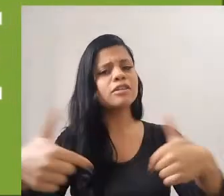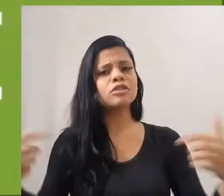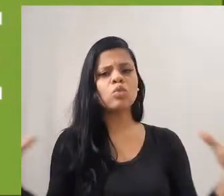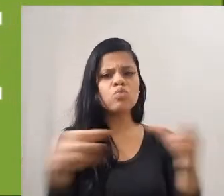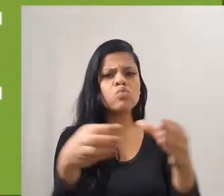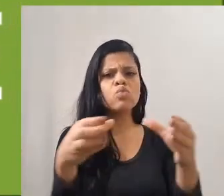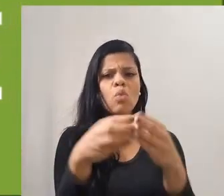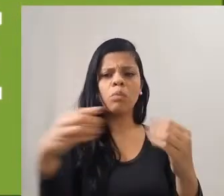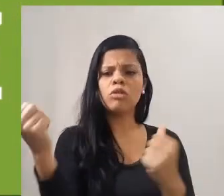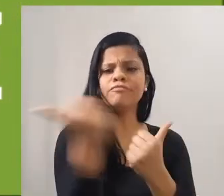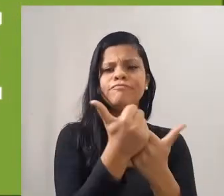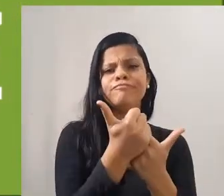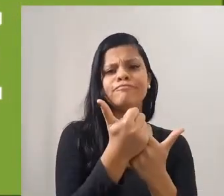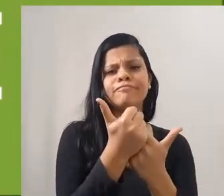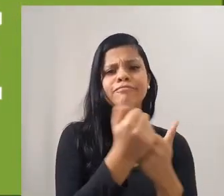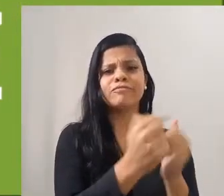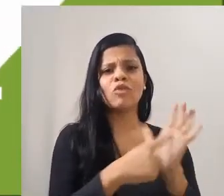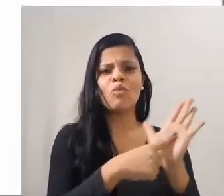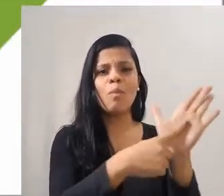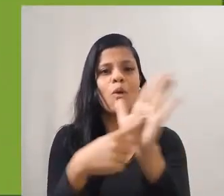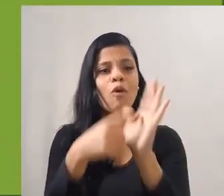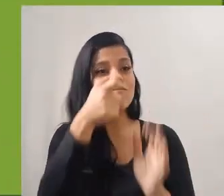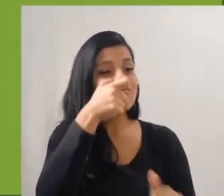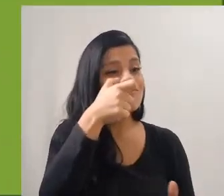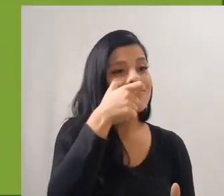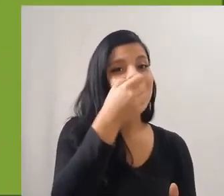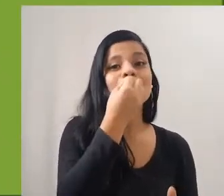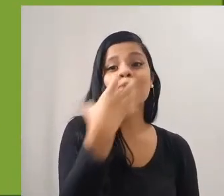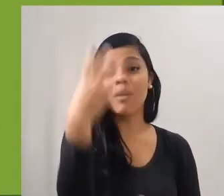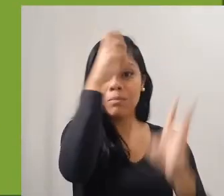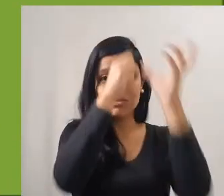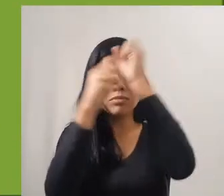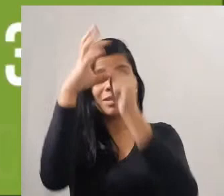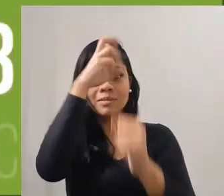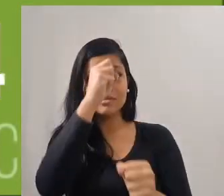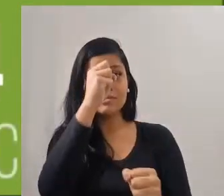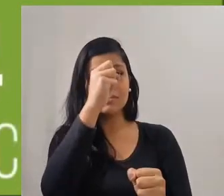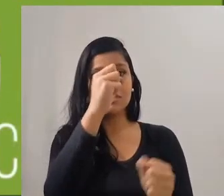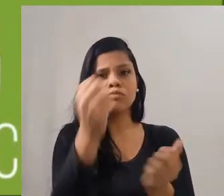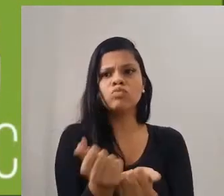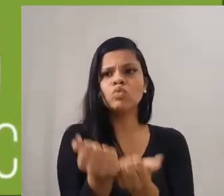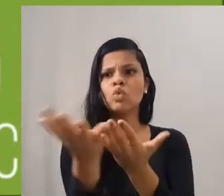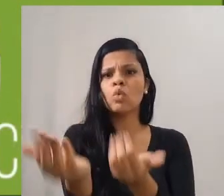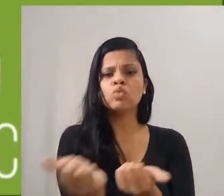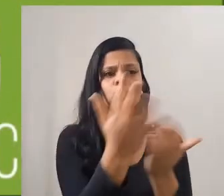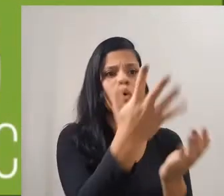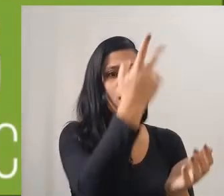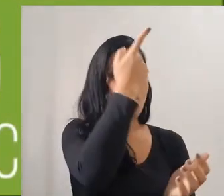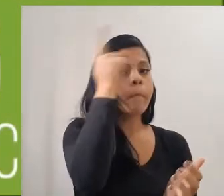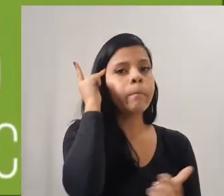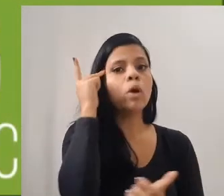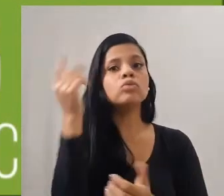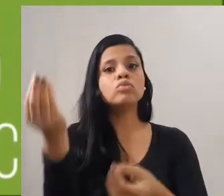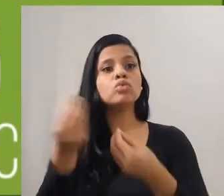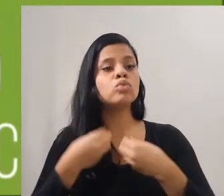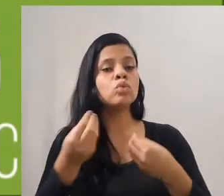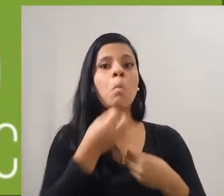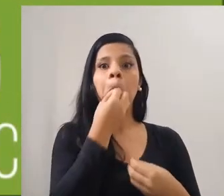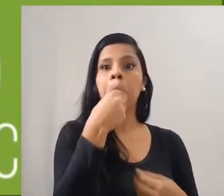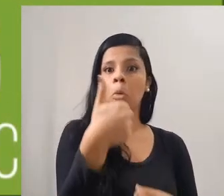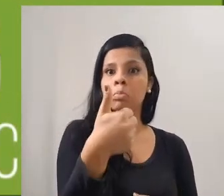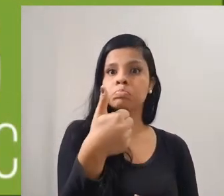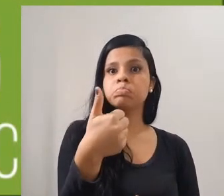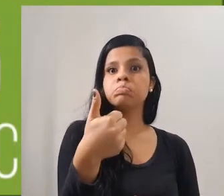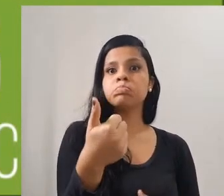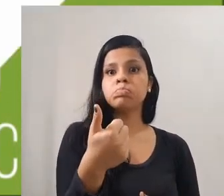diferença e se mostram em nossos resultados. As doações arrecadadas passam dos milhares de itens e milhões em